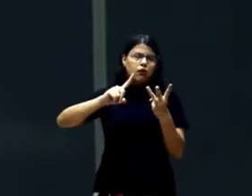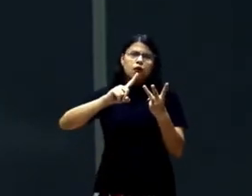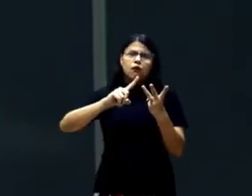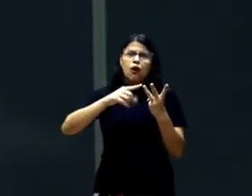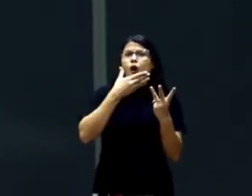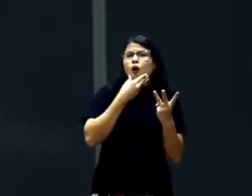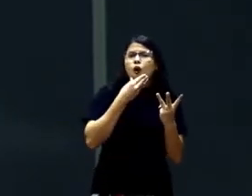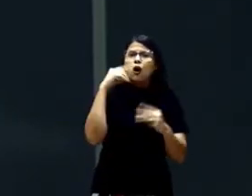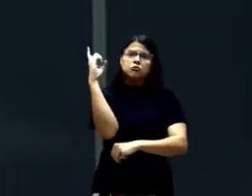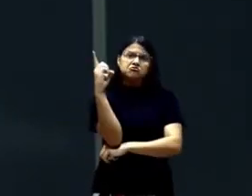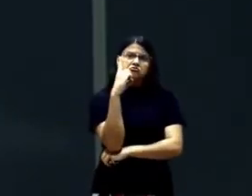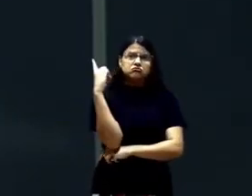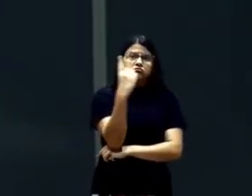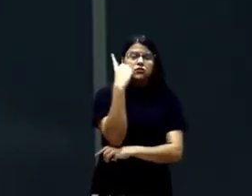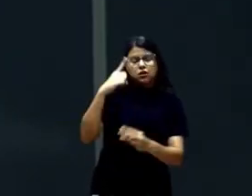Você vai ver Salomão.